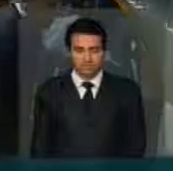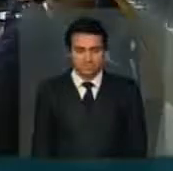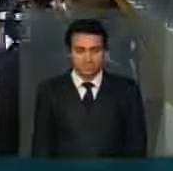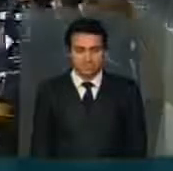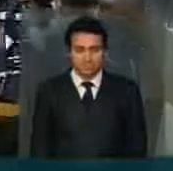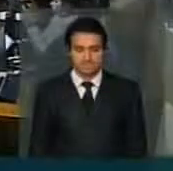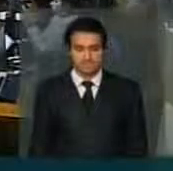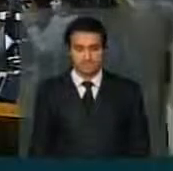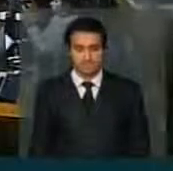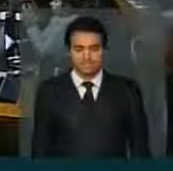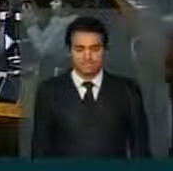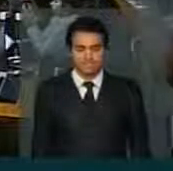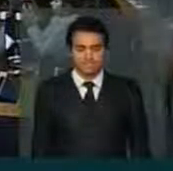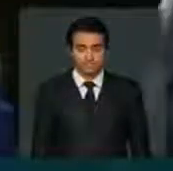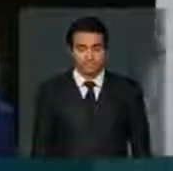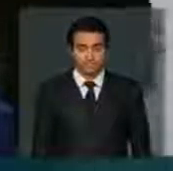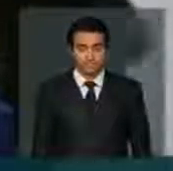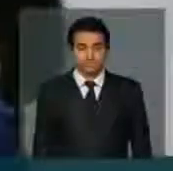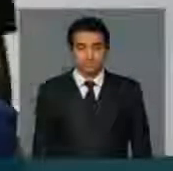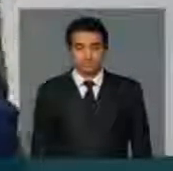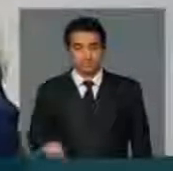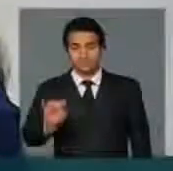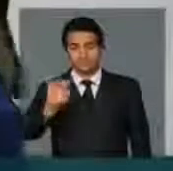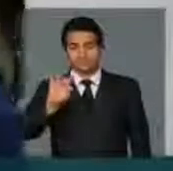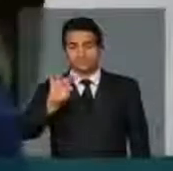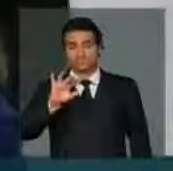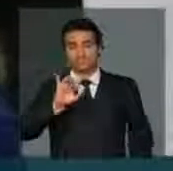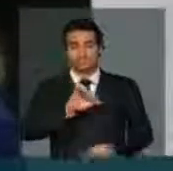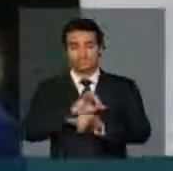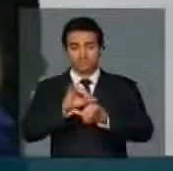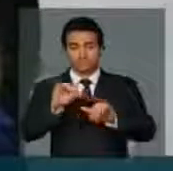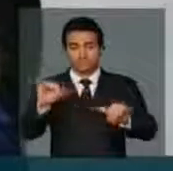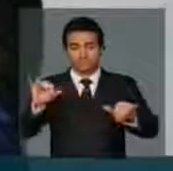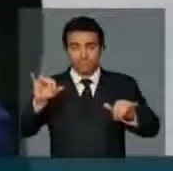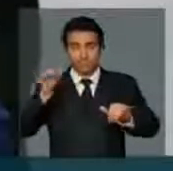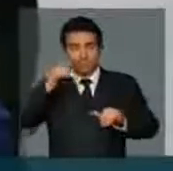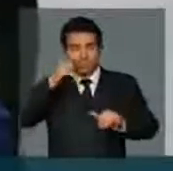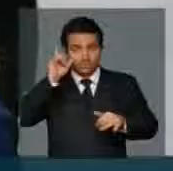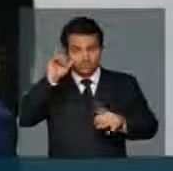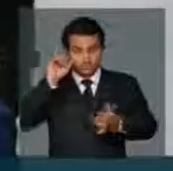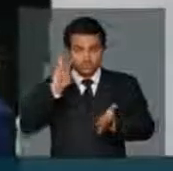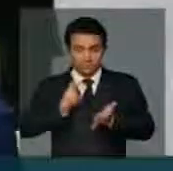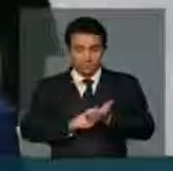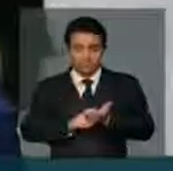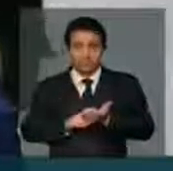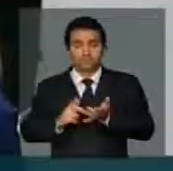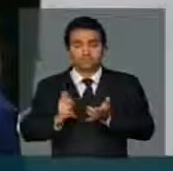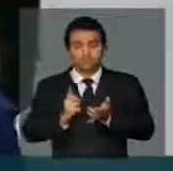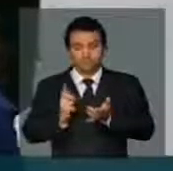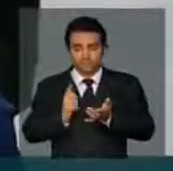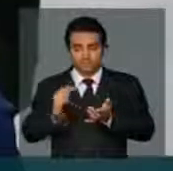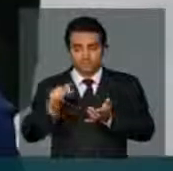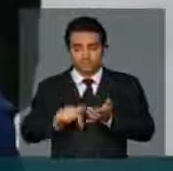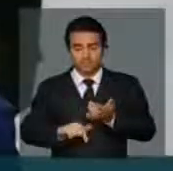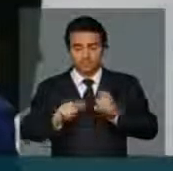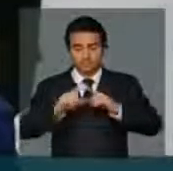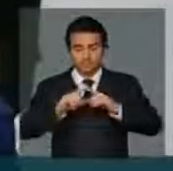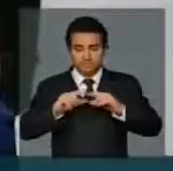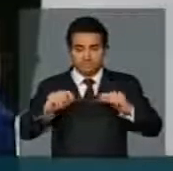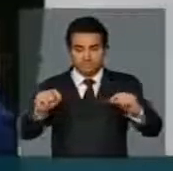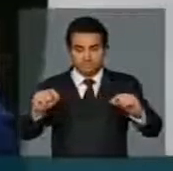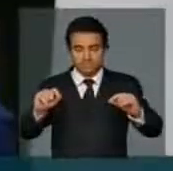Senhor presidente, apenas para registrar que desde a manhã de ontem está reunido aqui em Brasília,